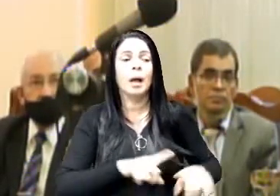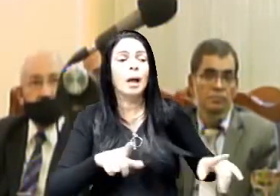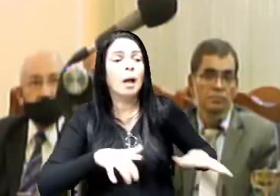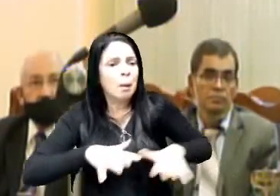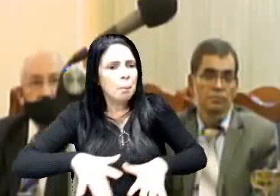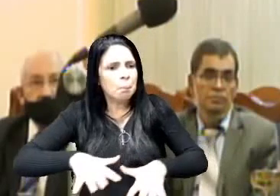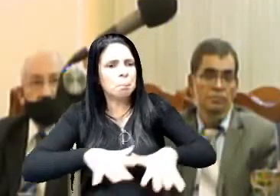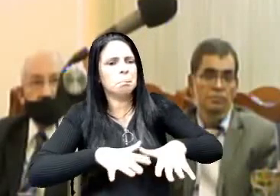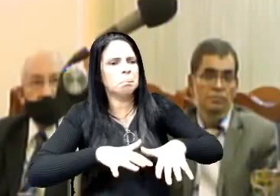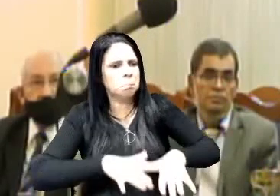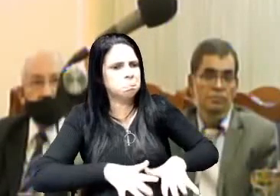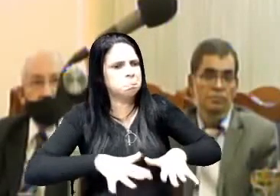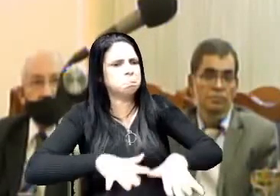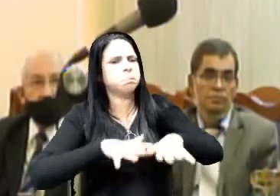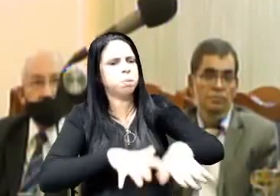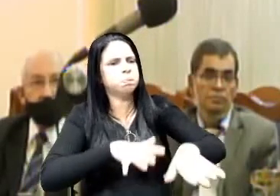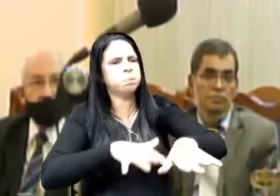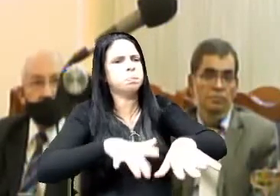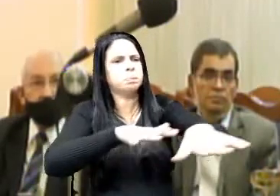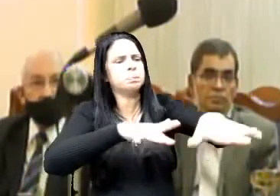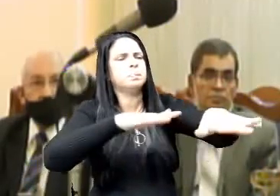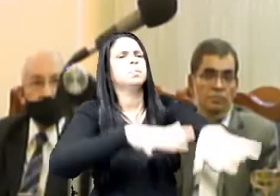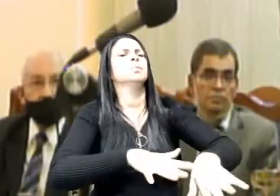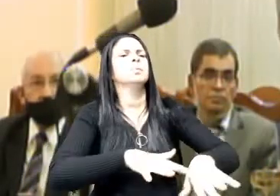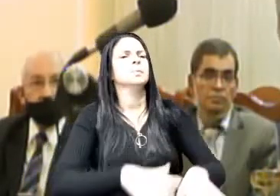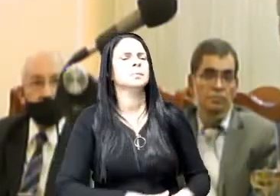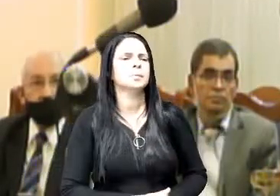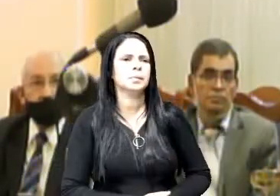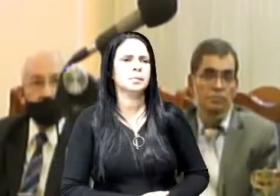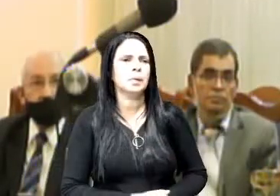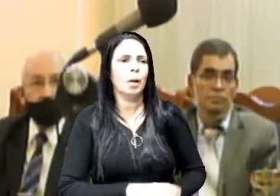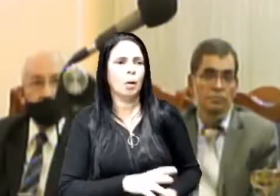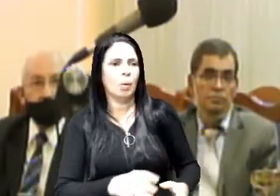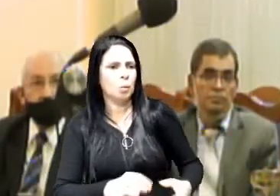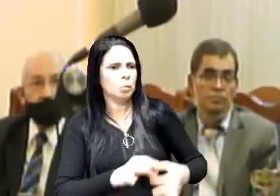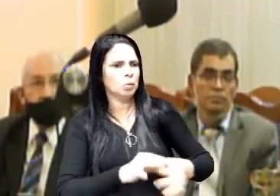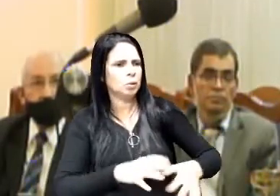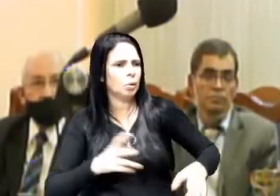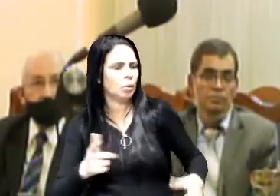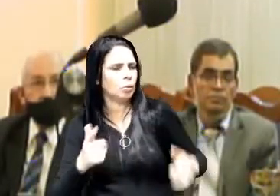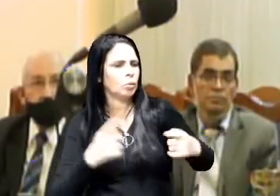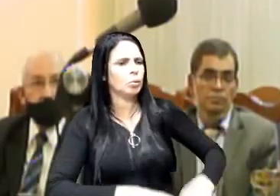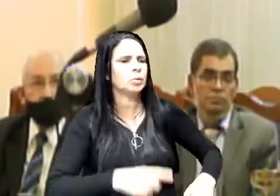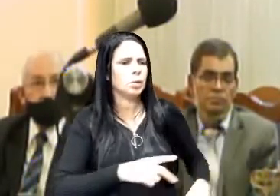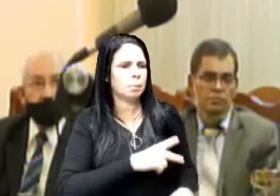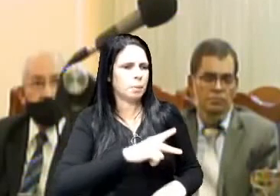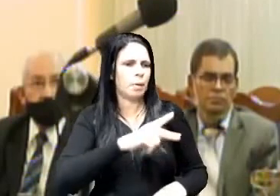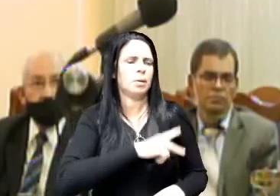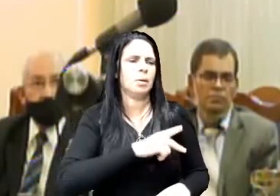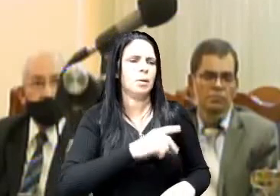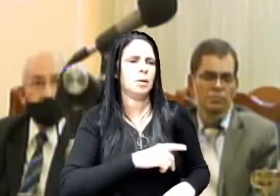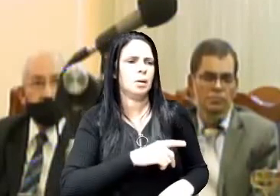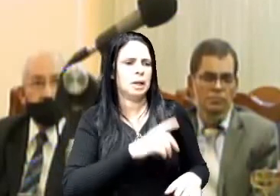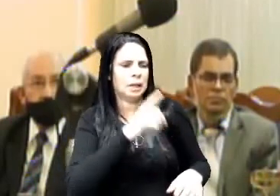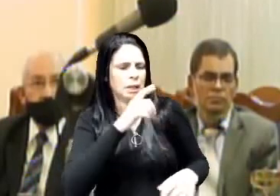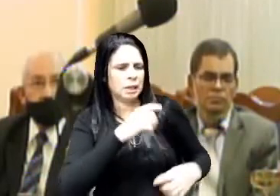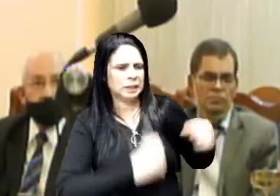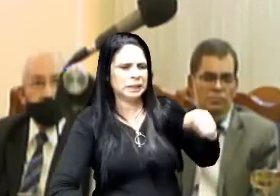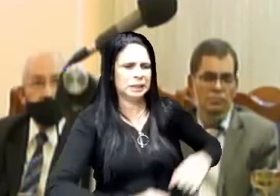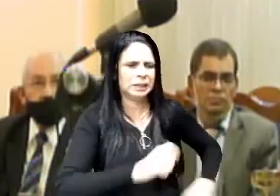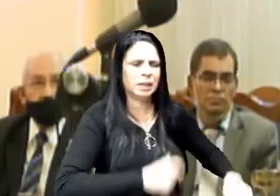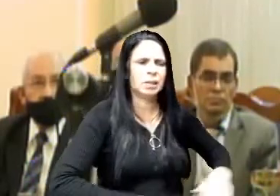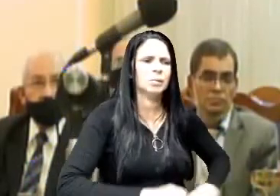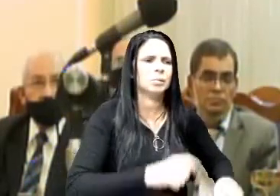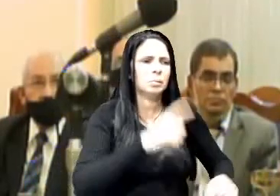unida contra eles. E os magistrados rasgaram as vestes e mandaram açoitar com vara.